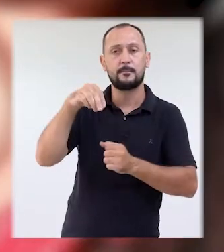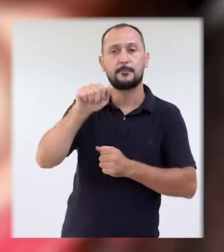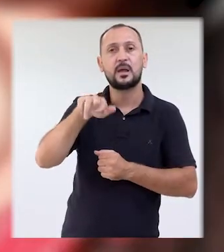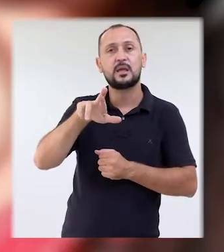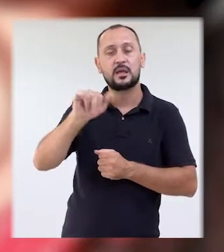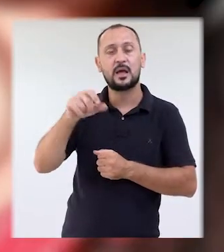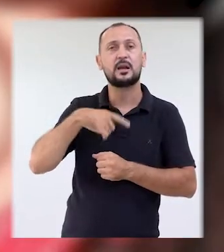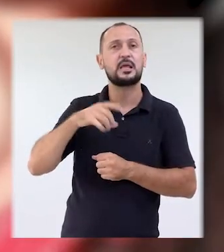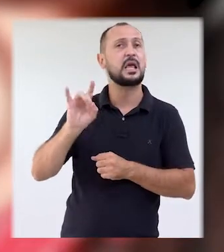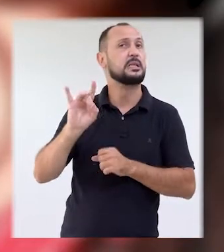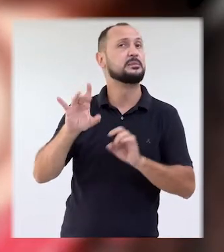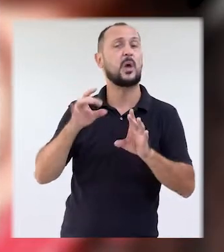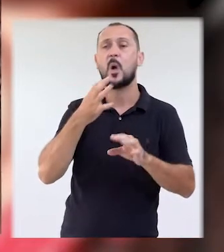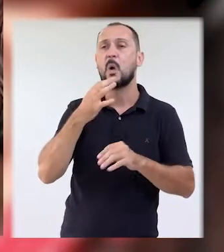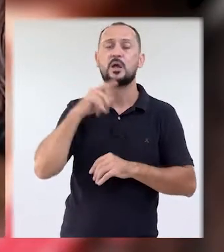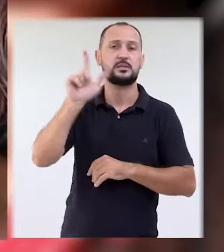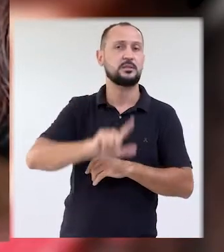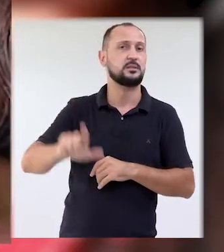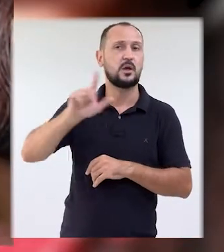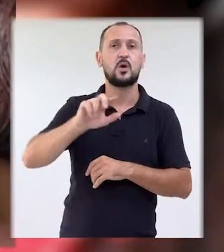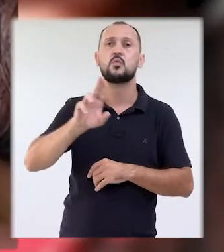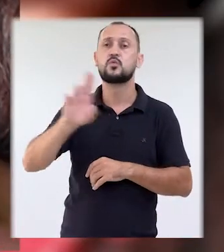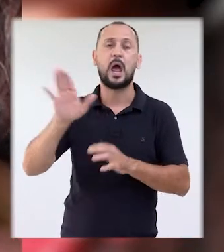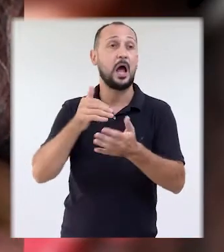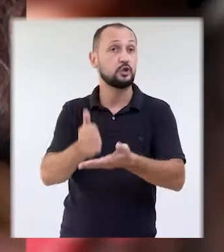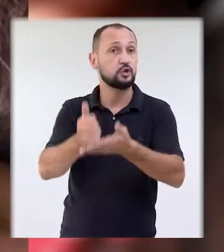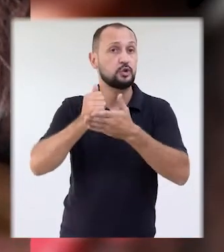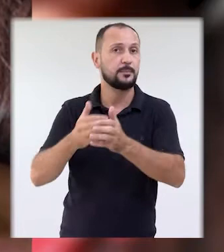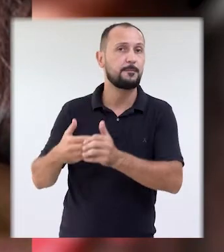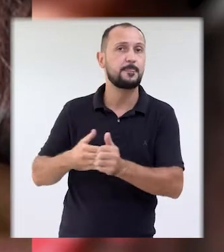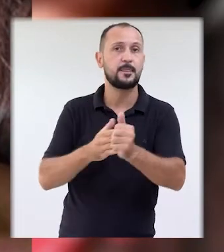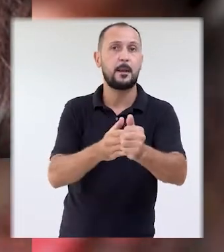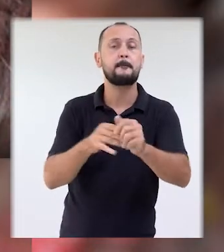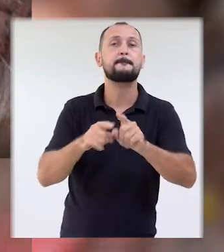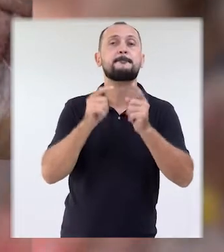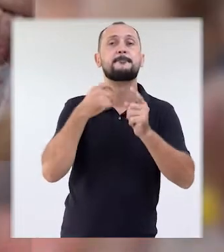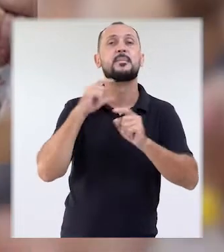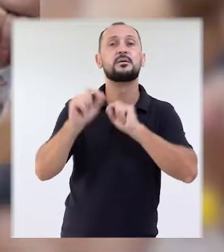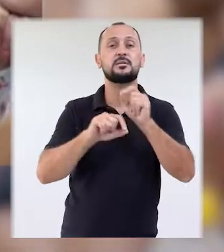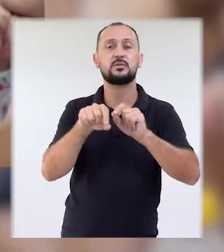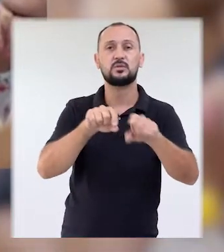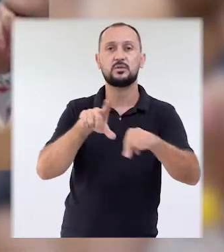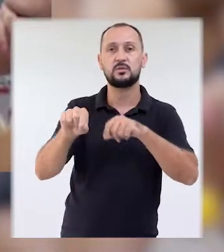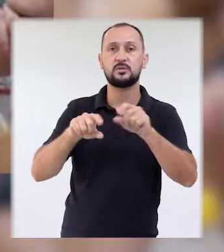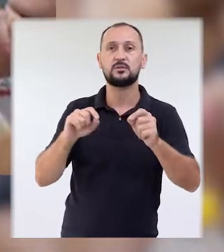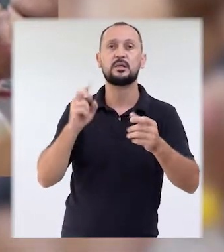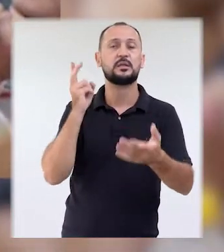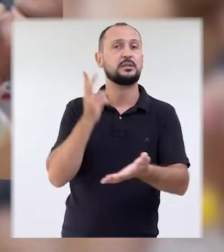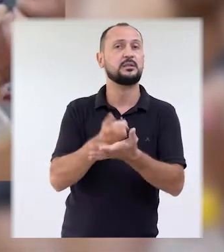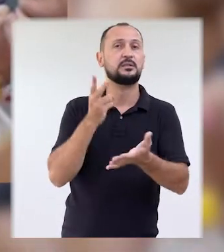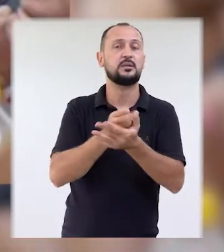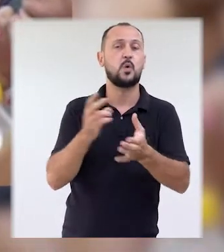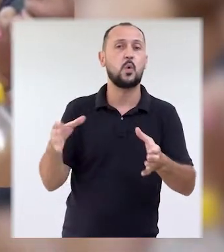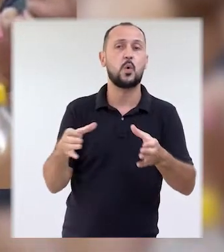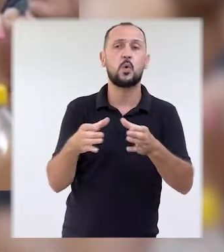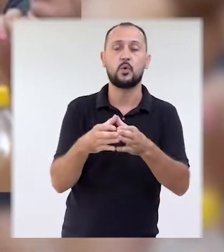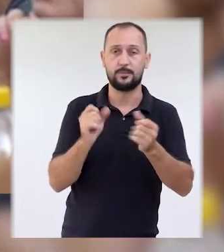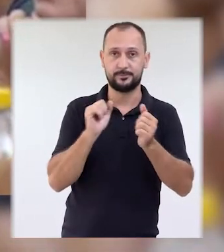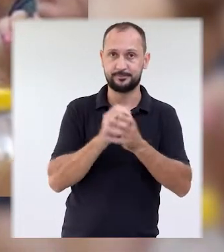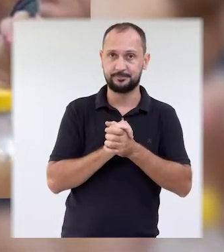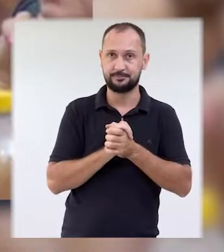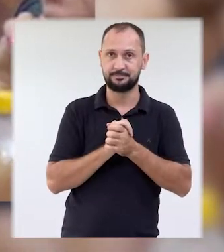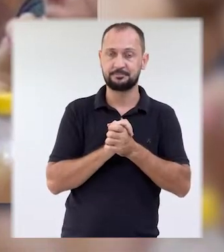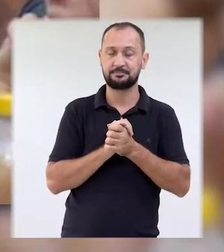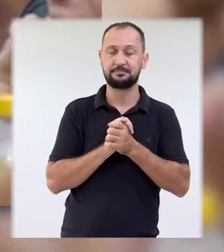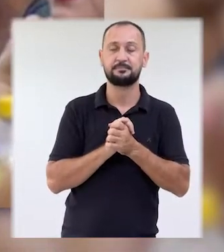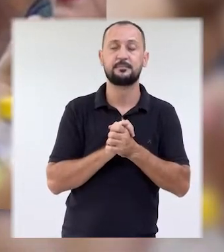super especialista nessa área de literatura, então ela é um bom norte também. Mas a nossa escolha assim, é sempre coletiva.